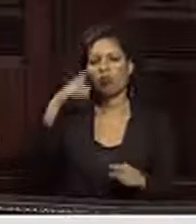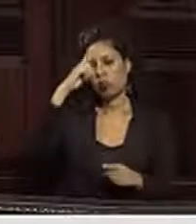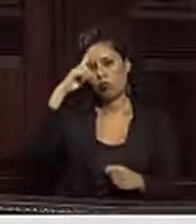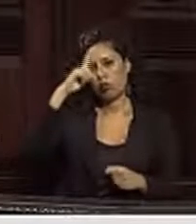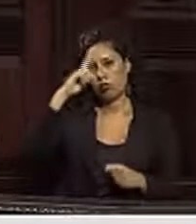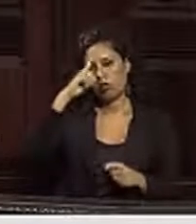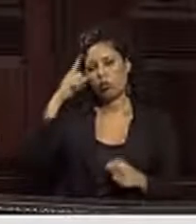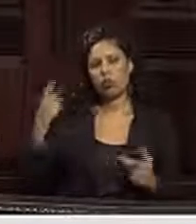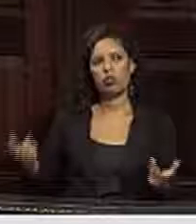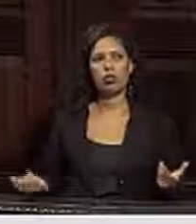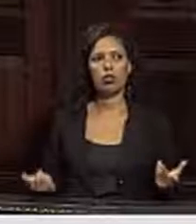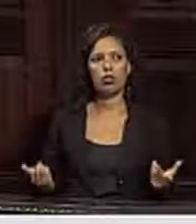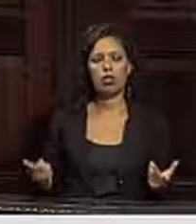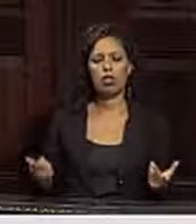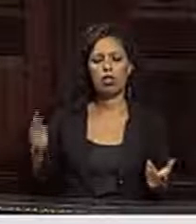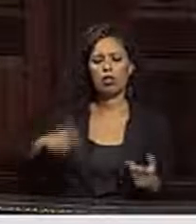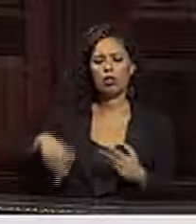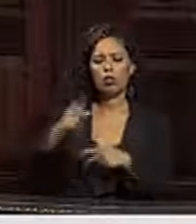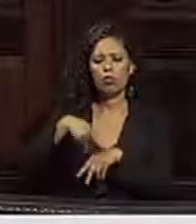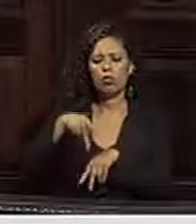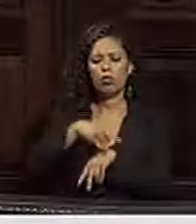está acontecendo no país.